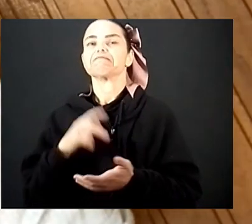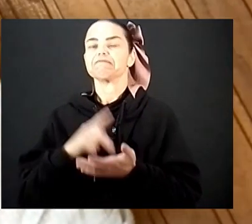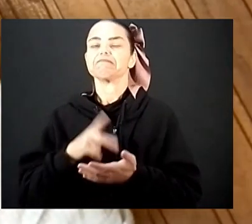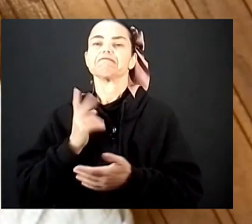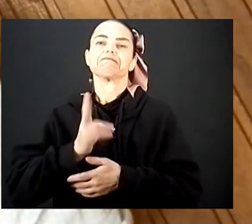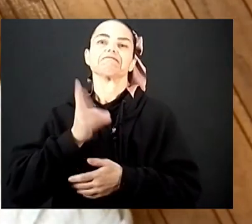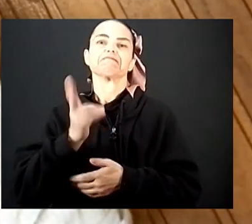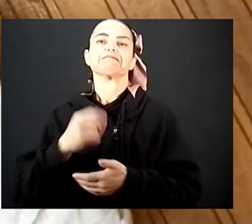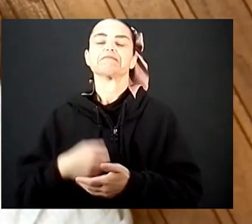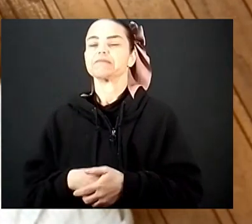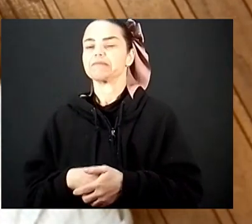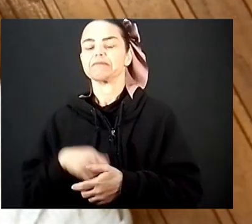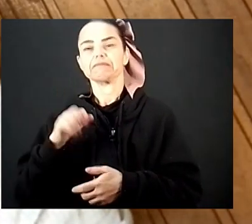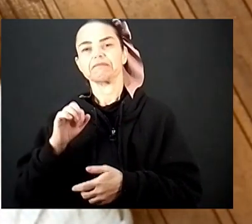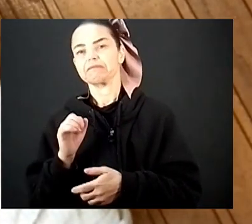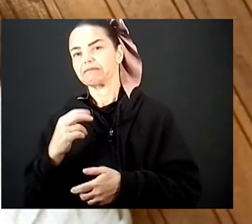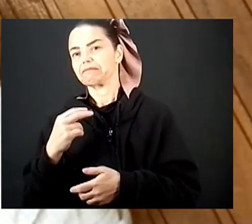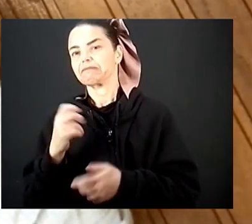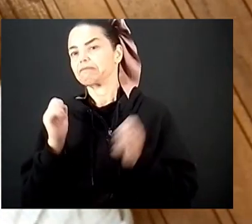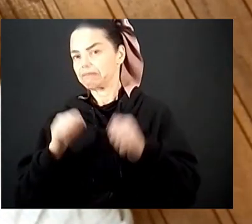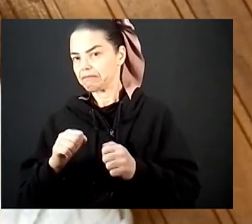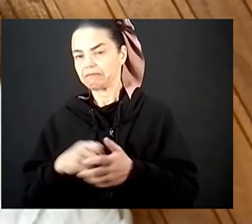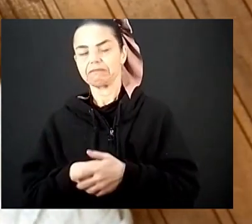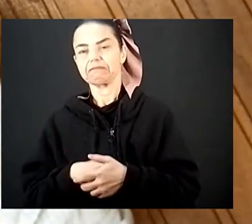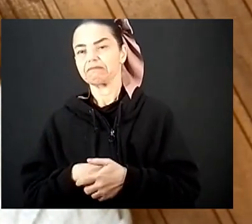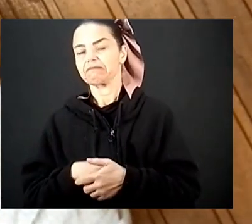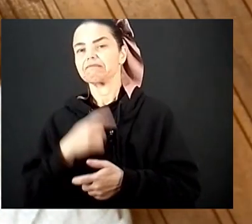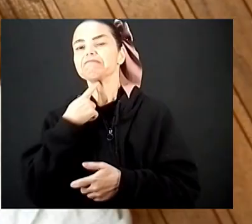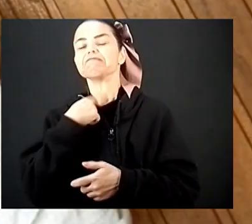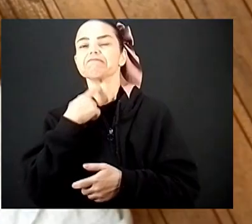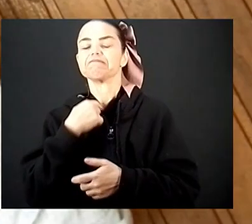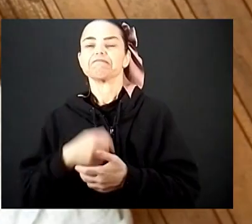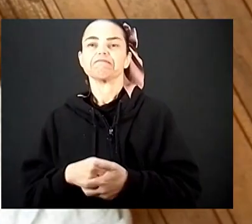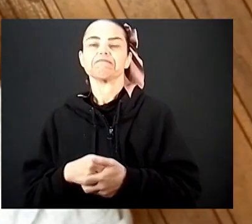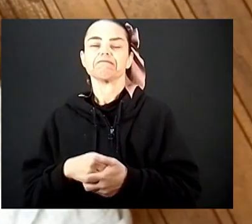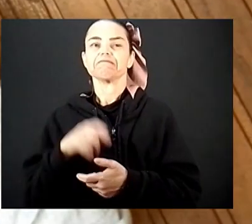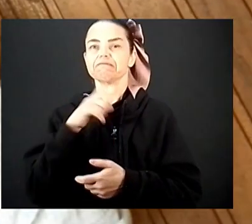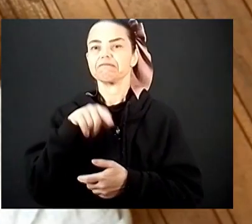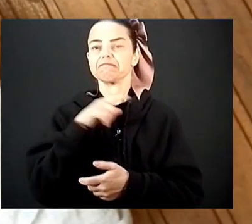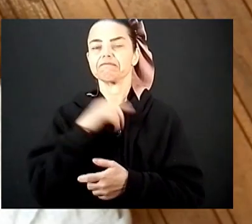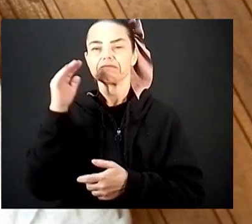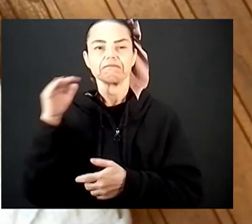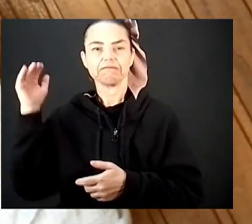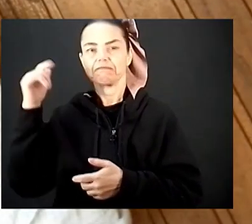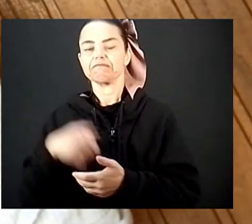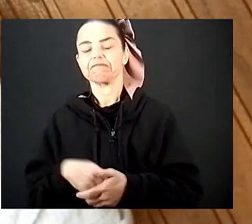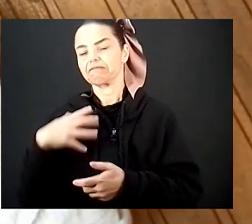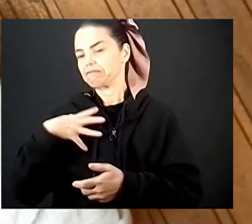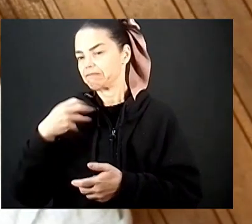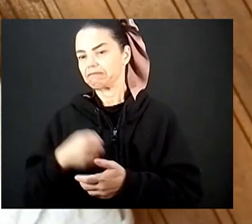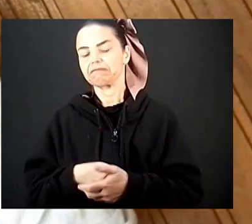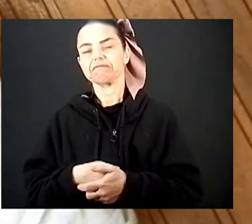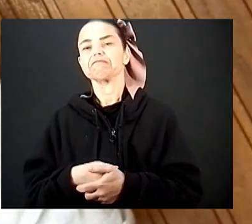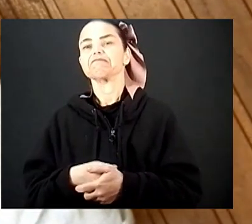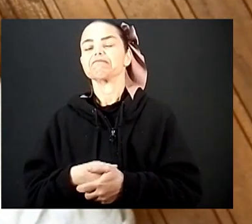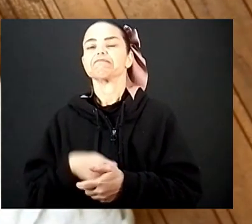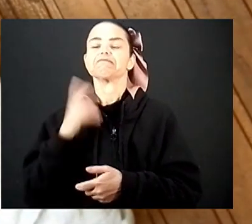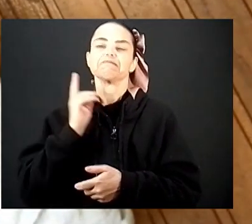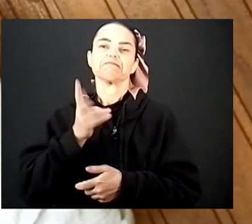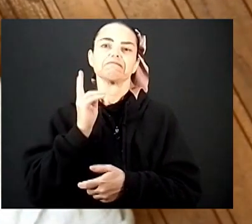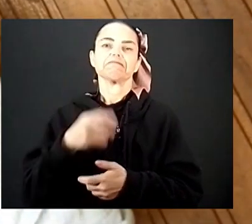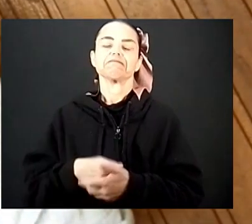isso pode não ser a vontade desse adulto, desse filho. Ele vai estar fazendo para